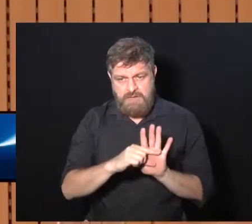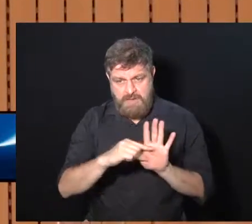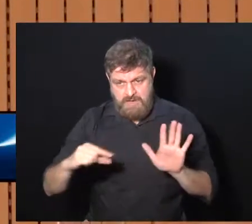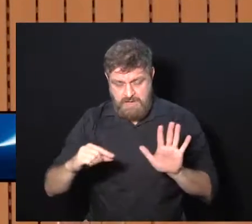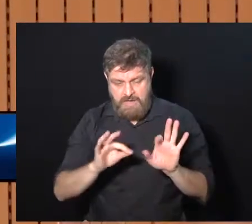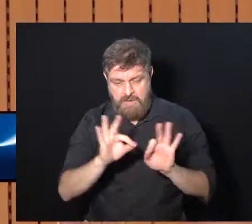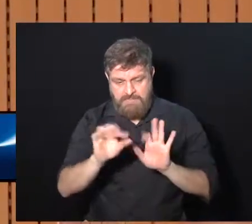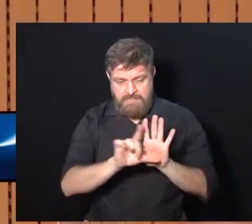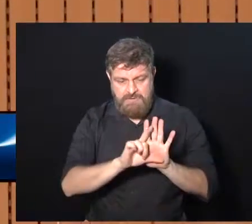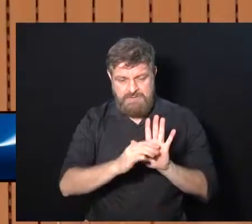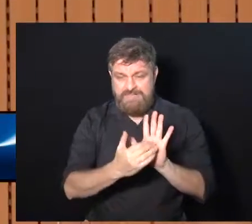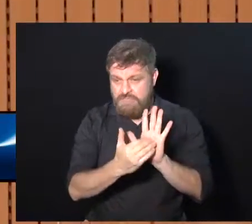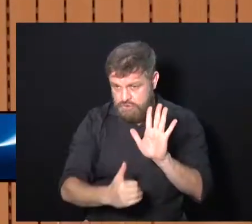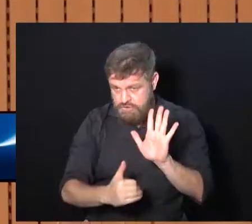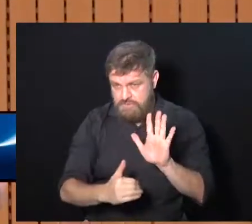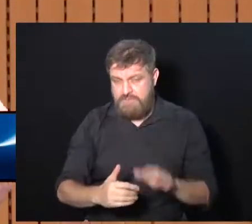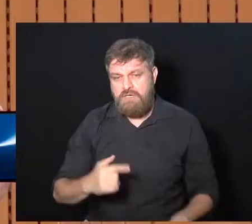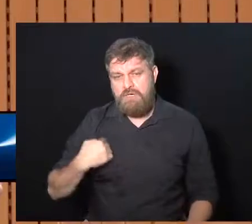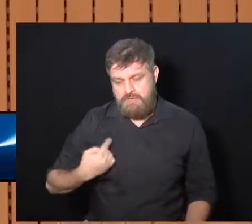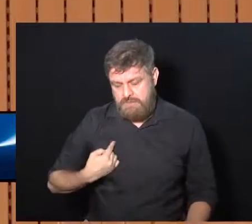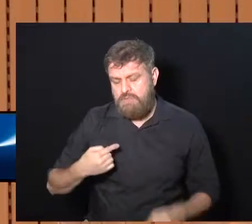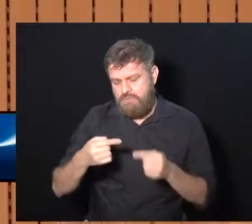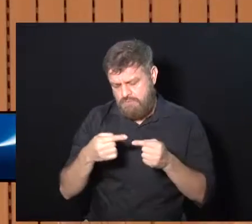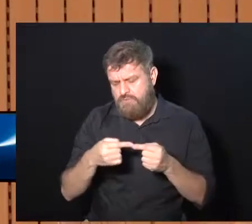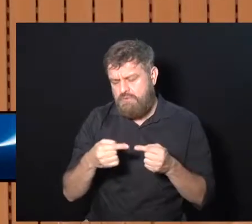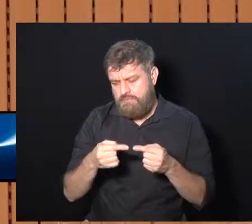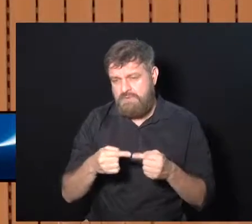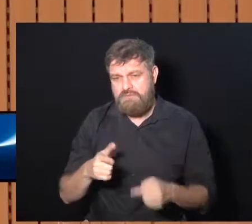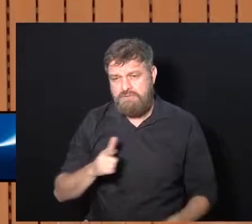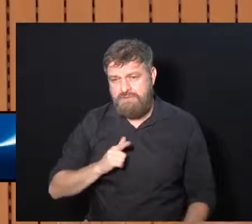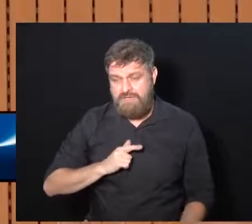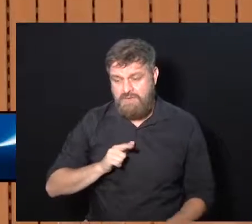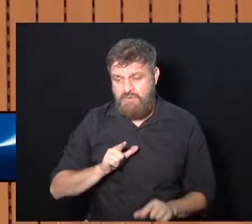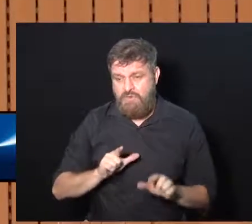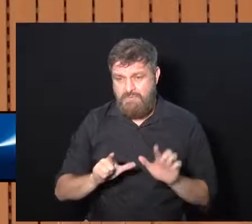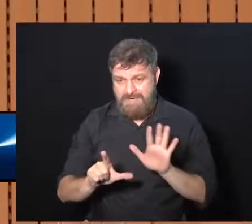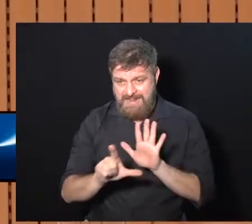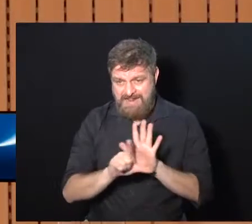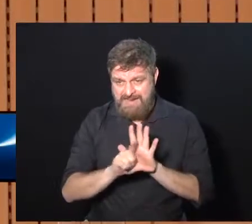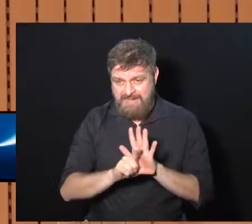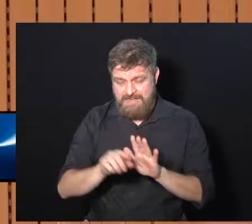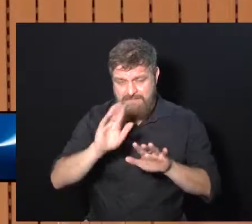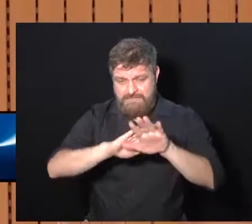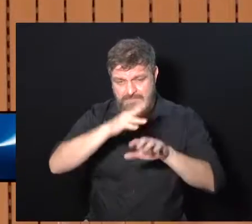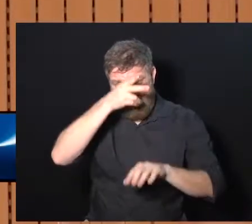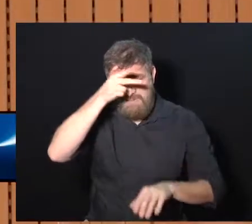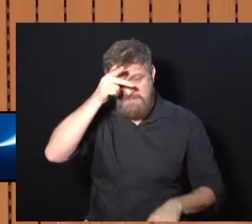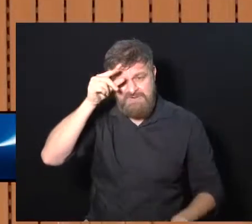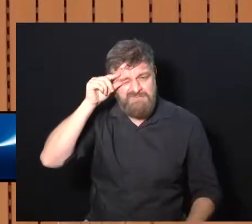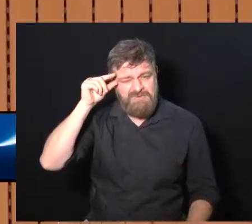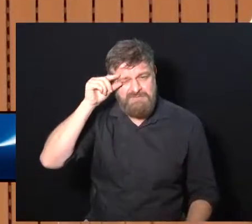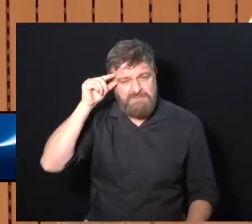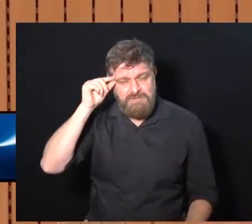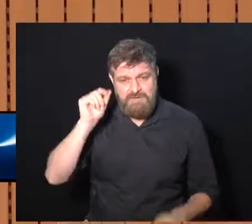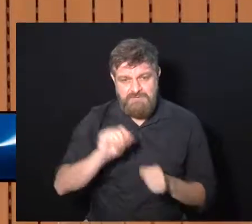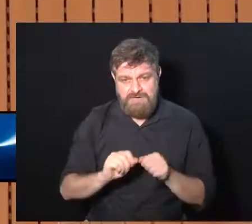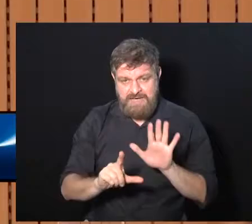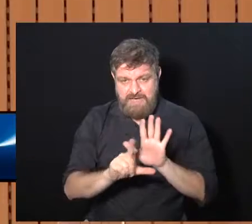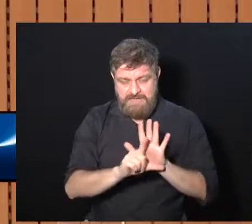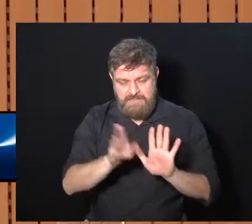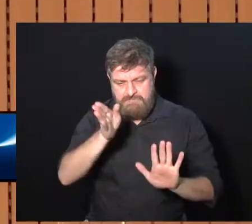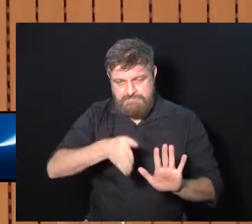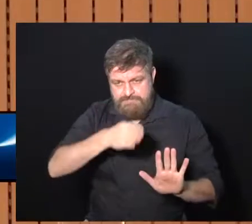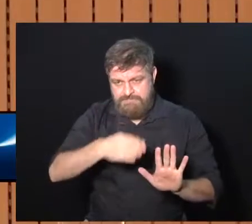lei, e eu dei o parecer favorável a esse projeto de lei ordinária, de autoria do excelentíssimo senhor prefeito municipal, que revoga a lei número